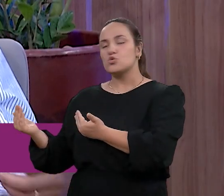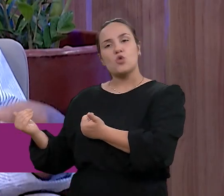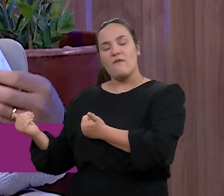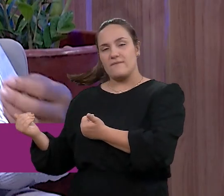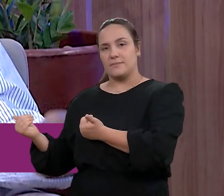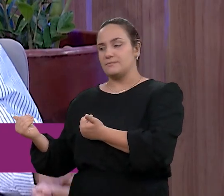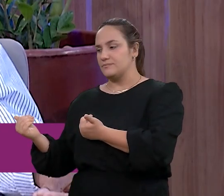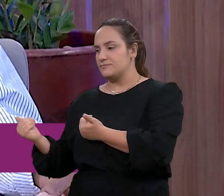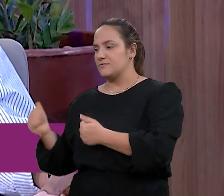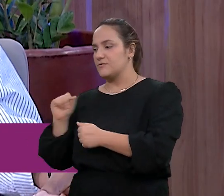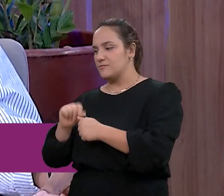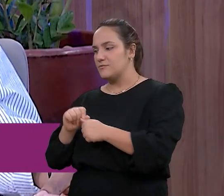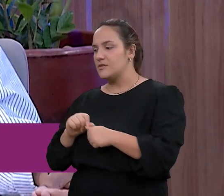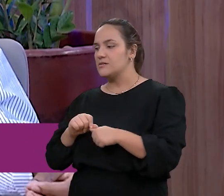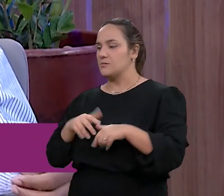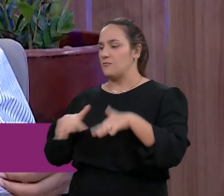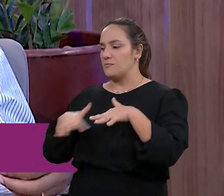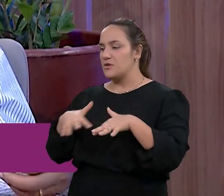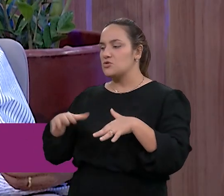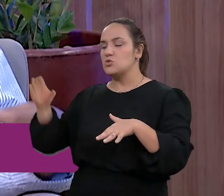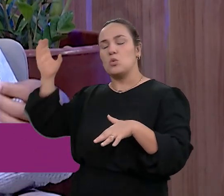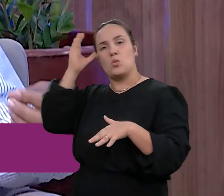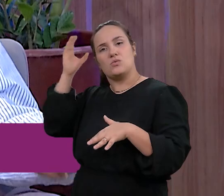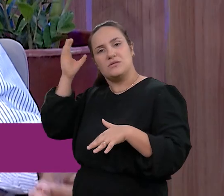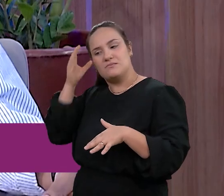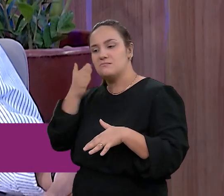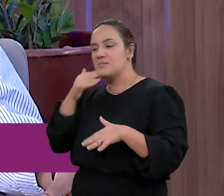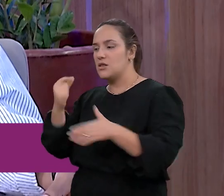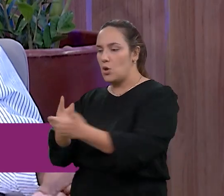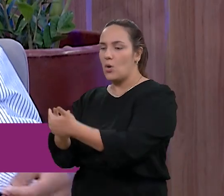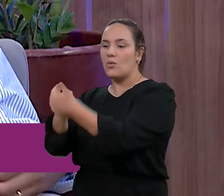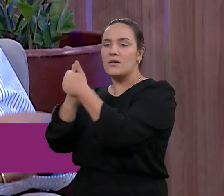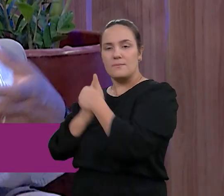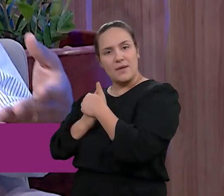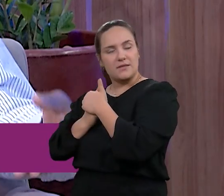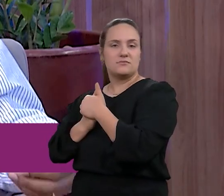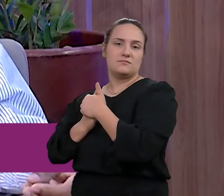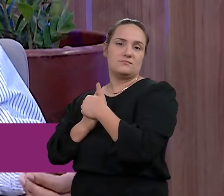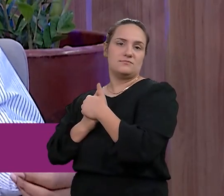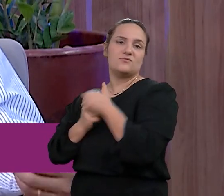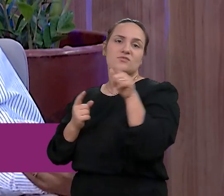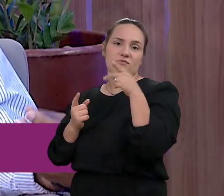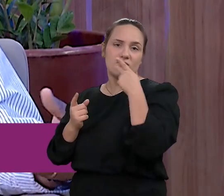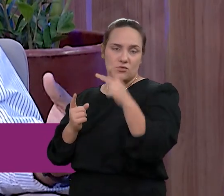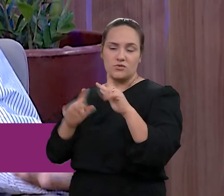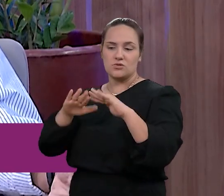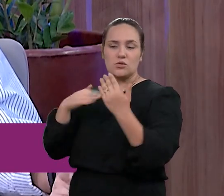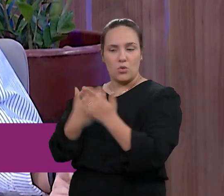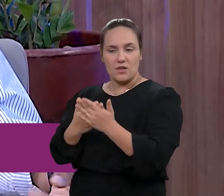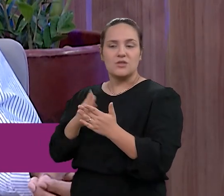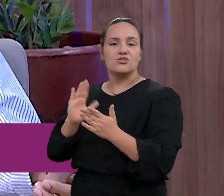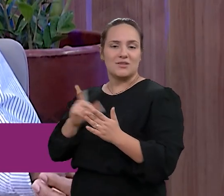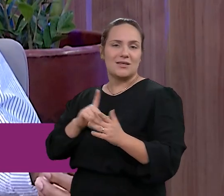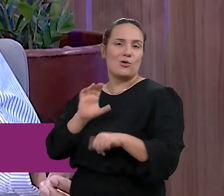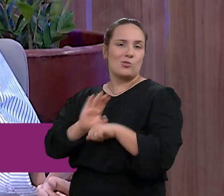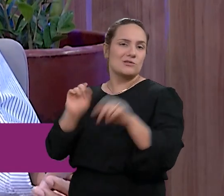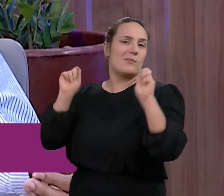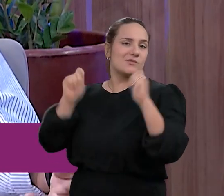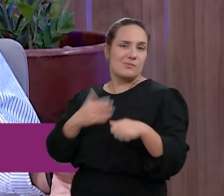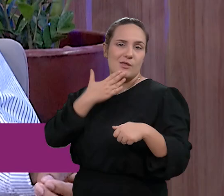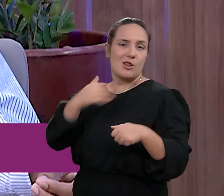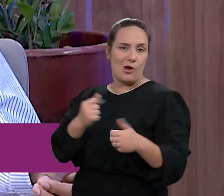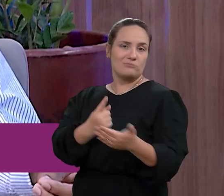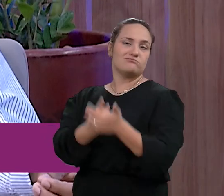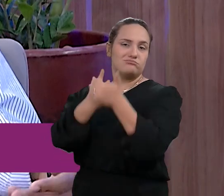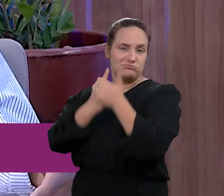de conscientização dessa situação de melhor acolhimento dos seus colegas como você bem disse de uma escola mais preparada para esse